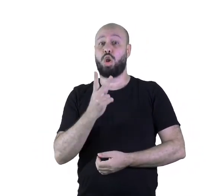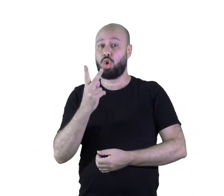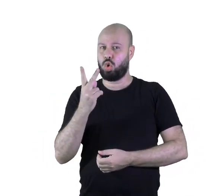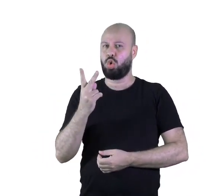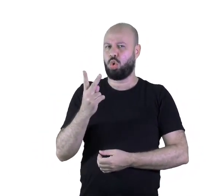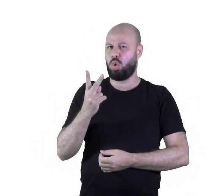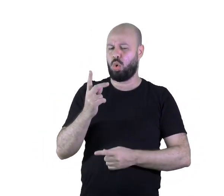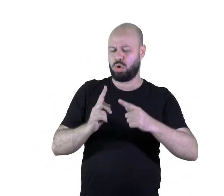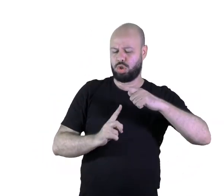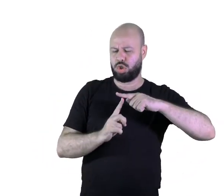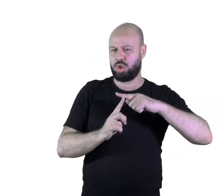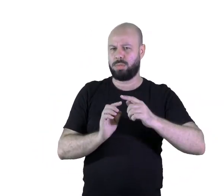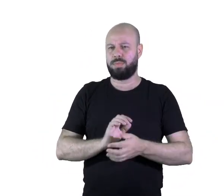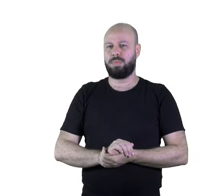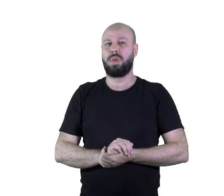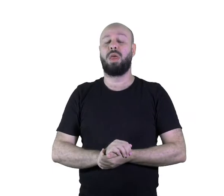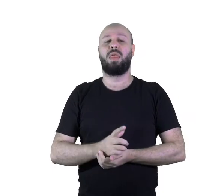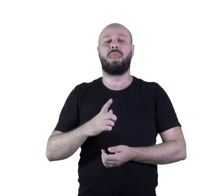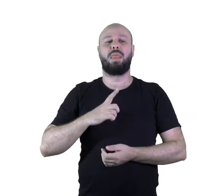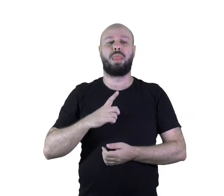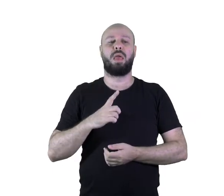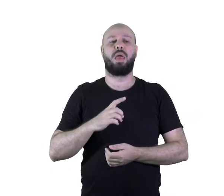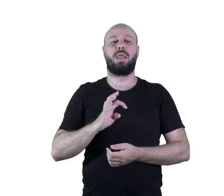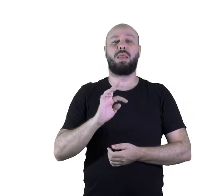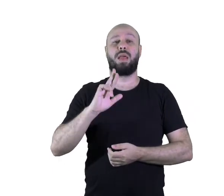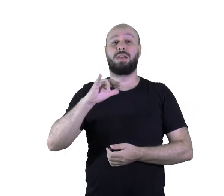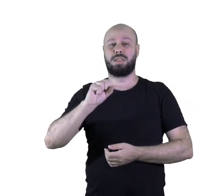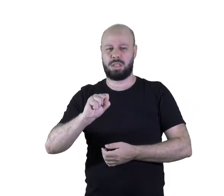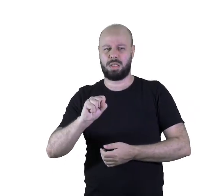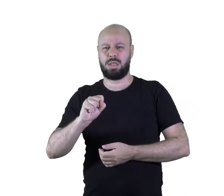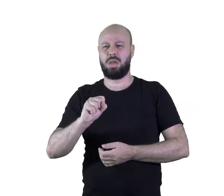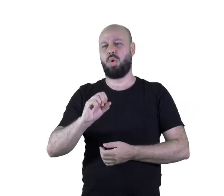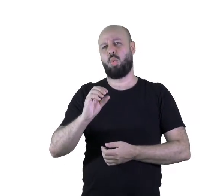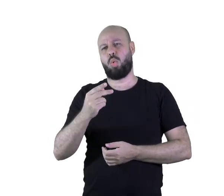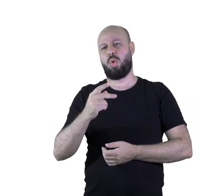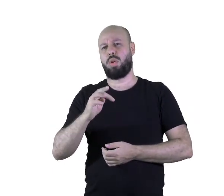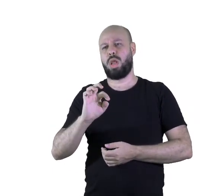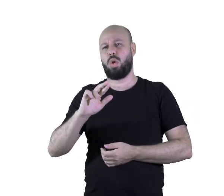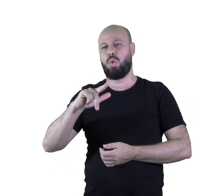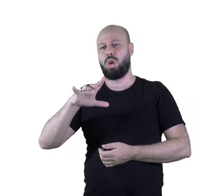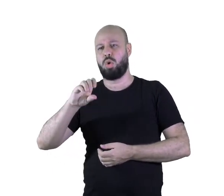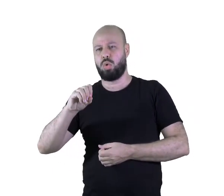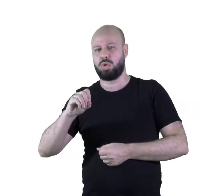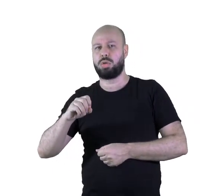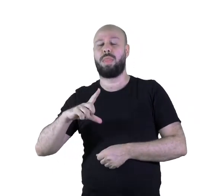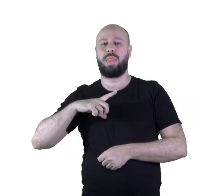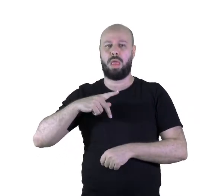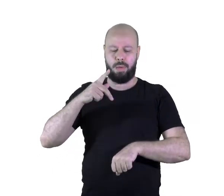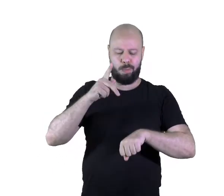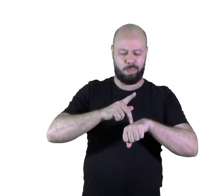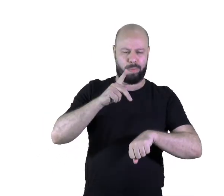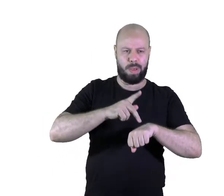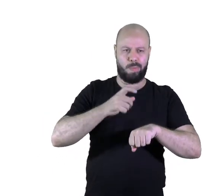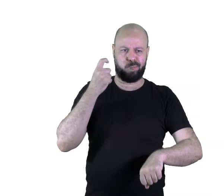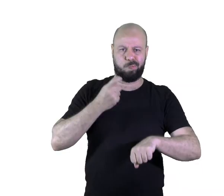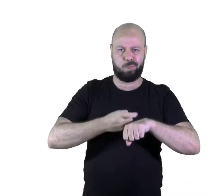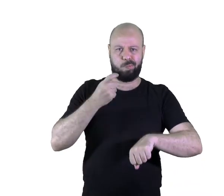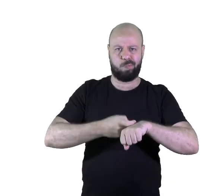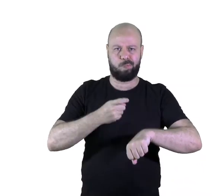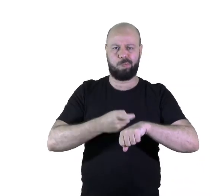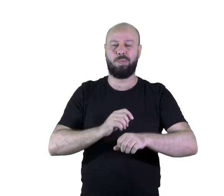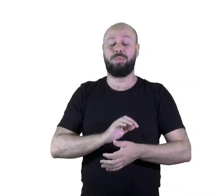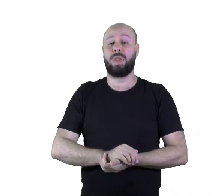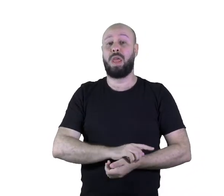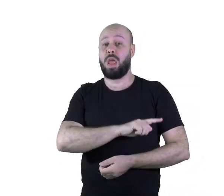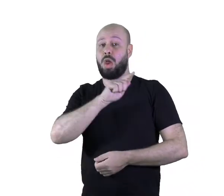planetas terrestres ou telúricos, né, que são formados de rochas, né, de matéria sólida, e os